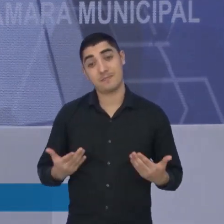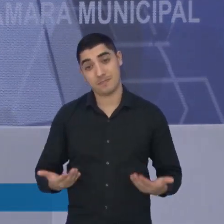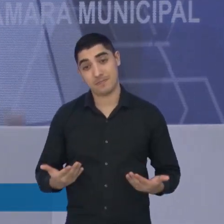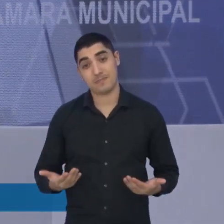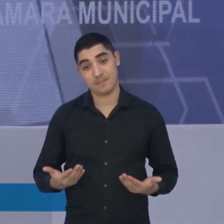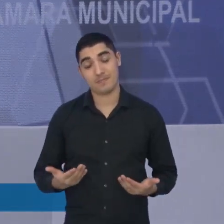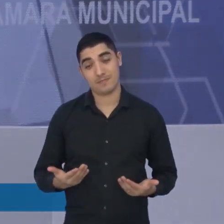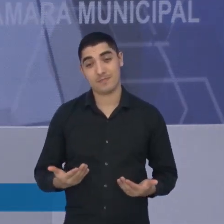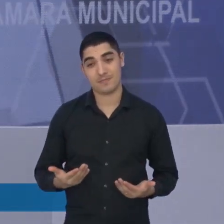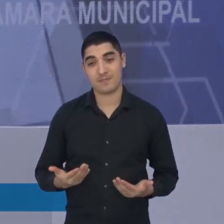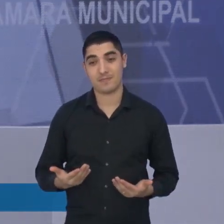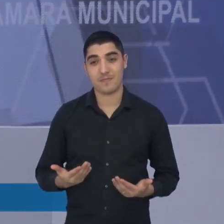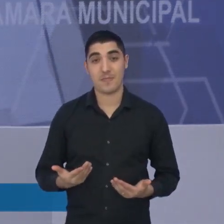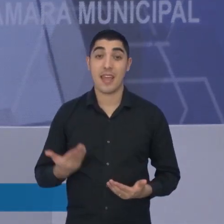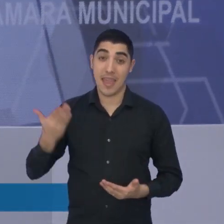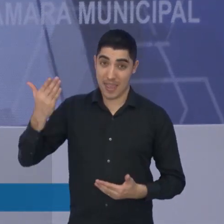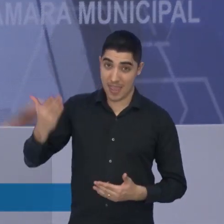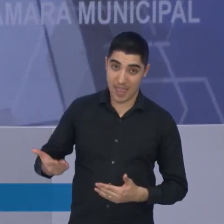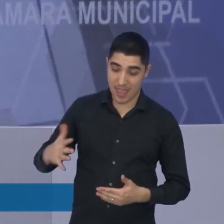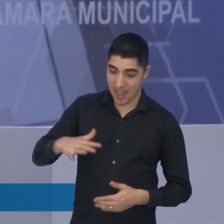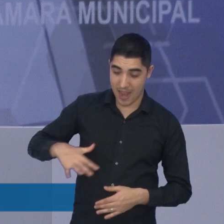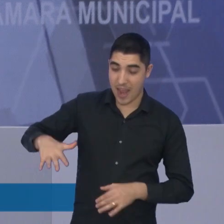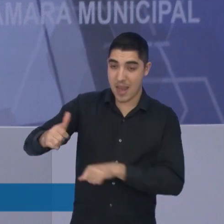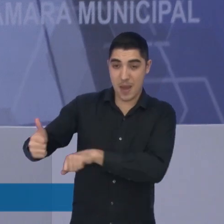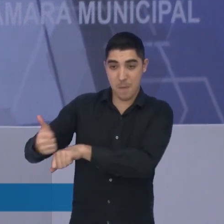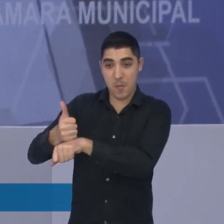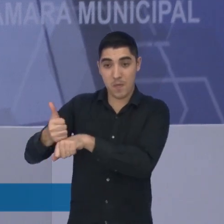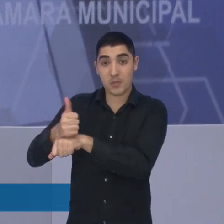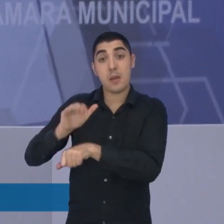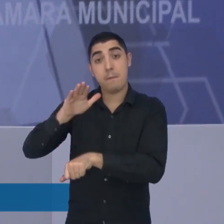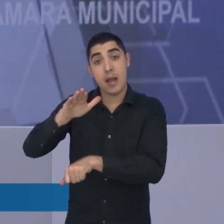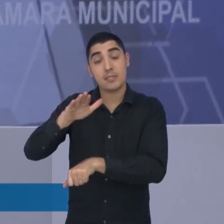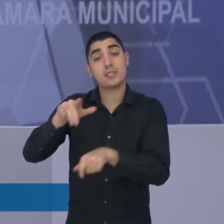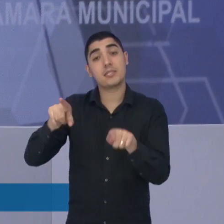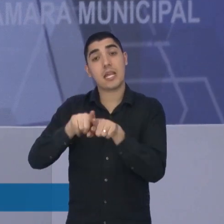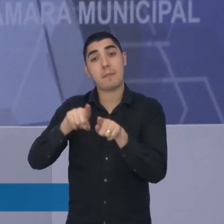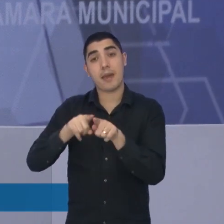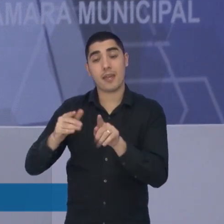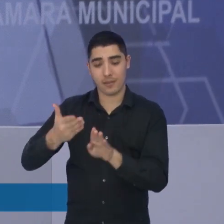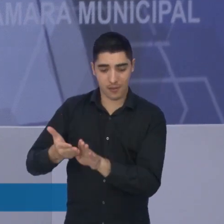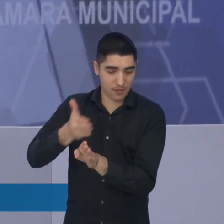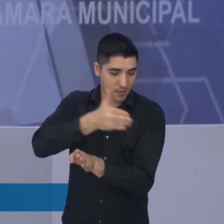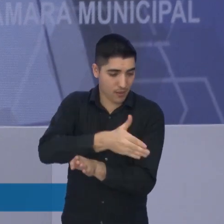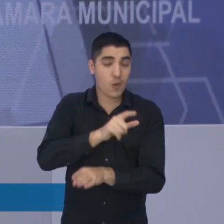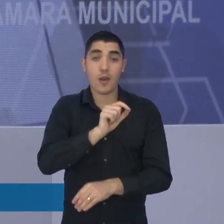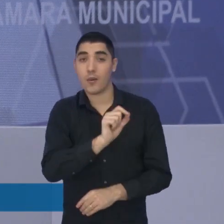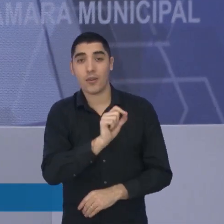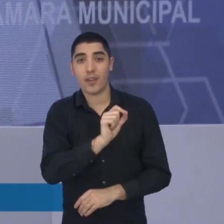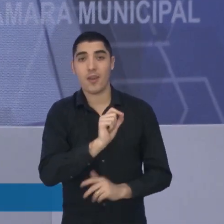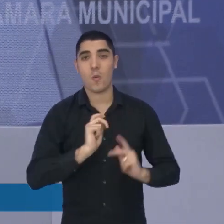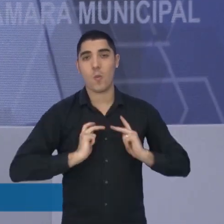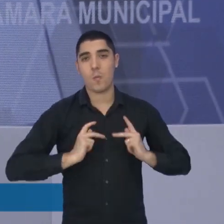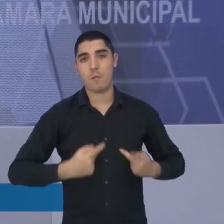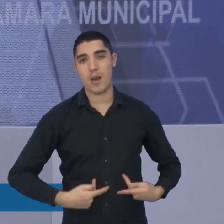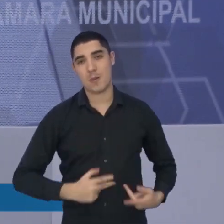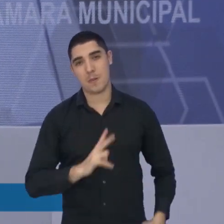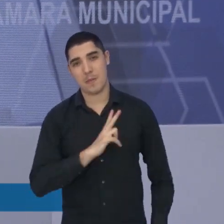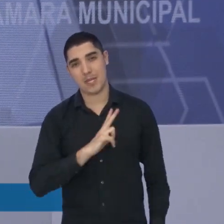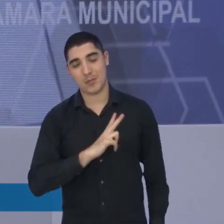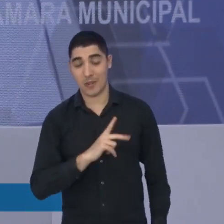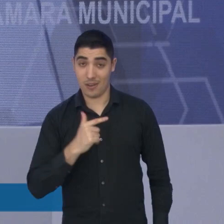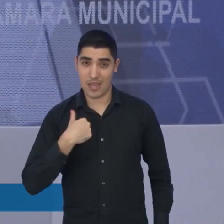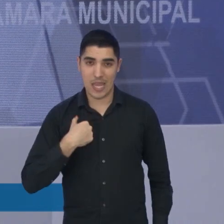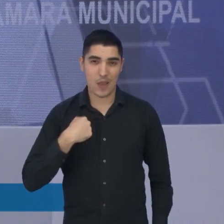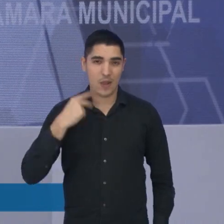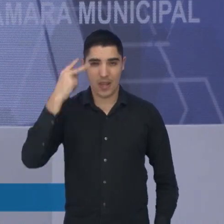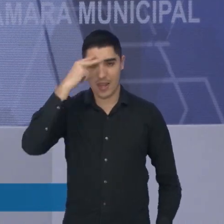E falei só do lado profissional, mas também tem o lado humano. E o lado humano, eu diria assim, uma vez eu comentei,